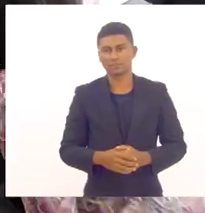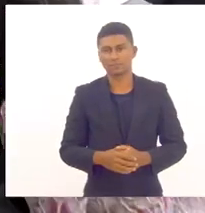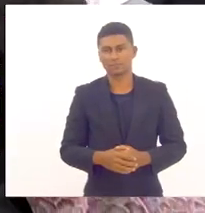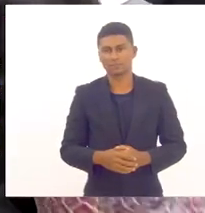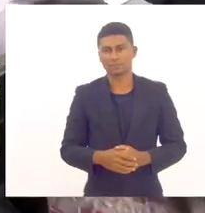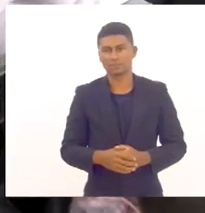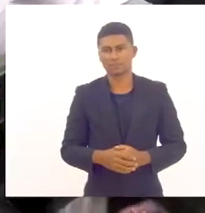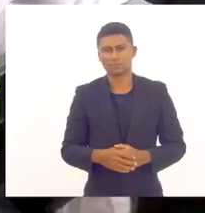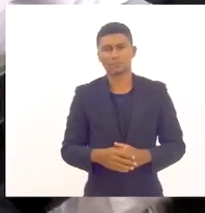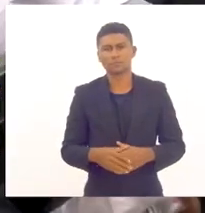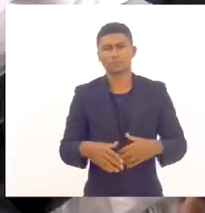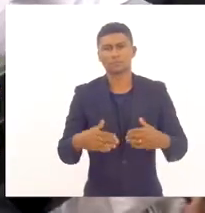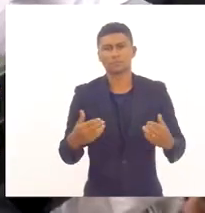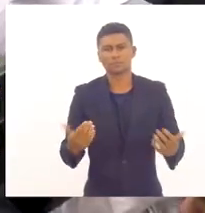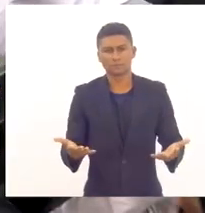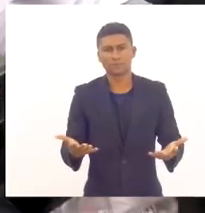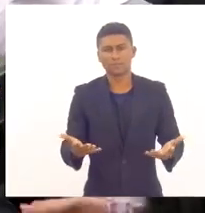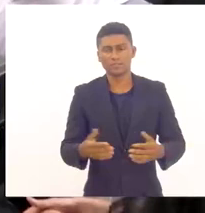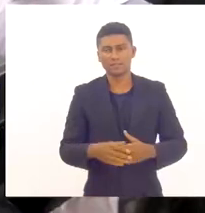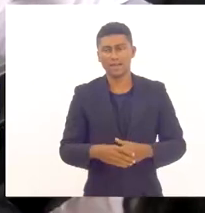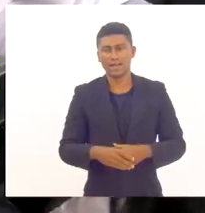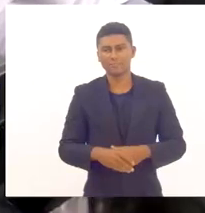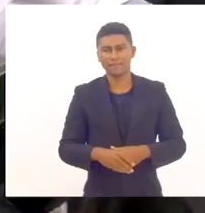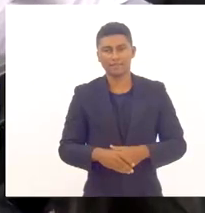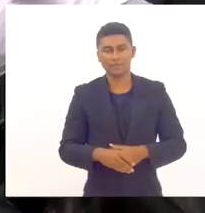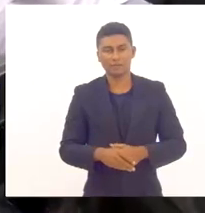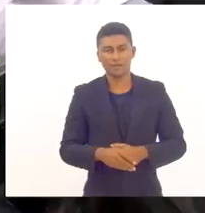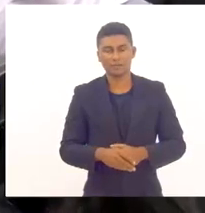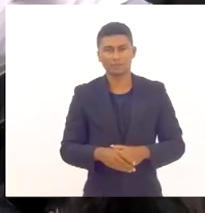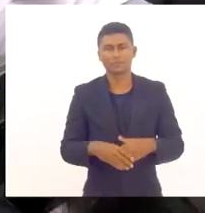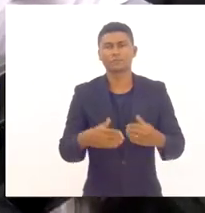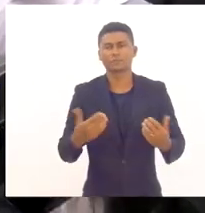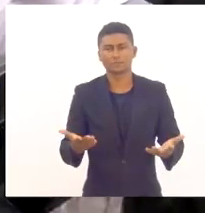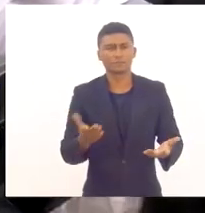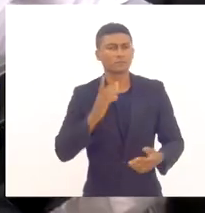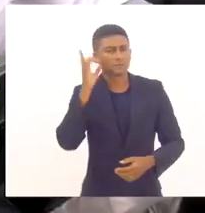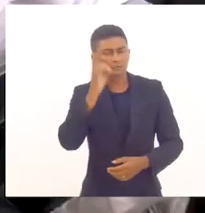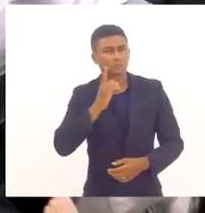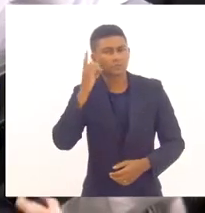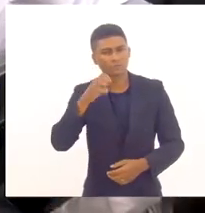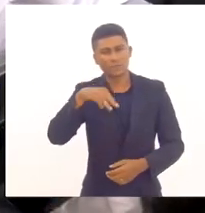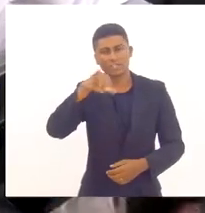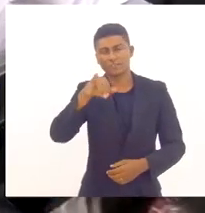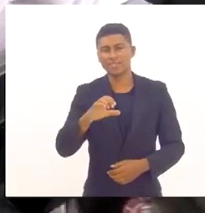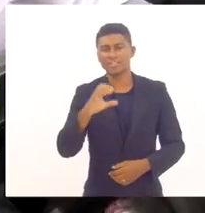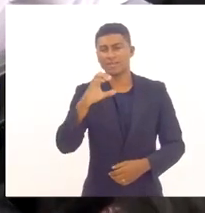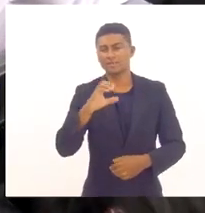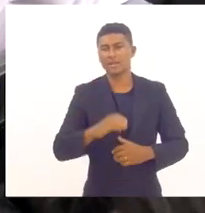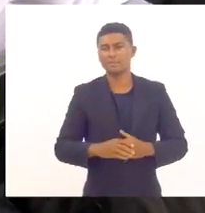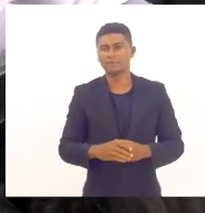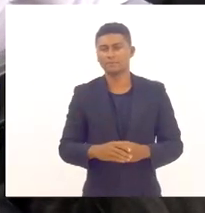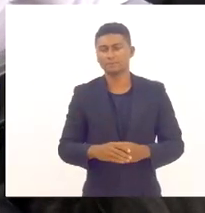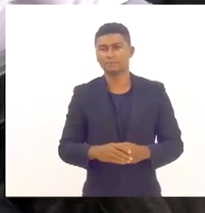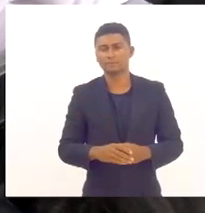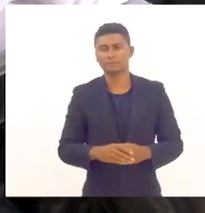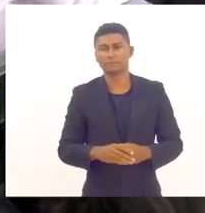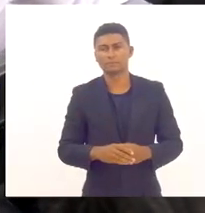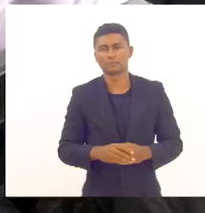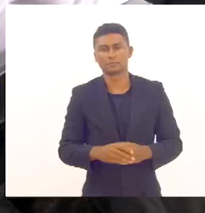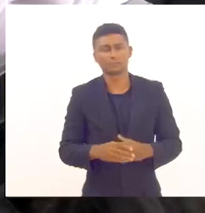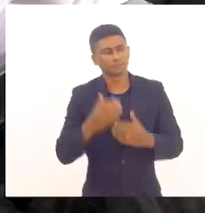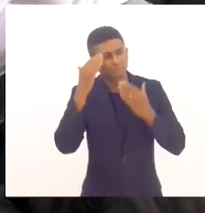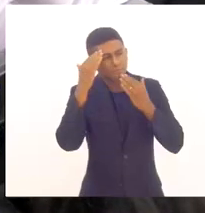Excelentíssimo senhor deputado Mick, um prazer e obrigado por essa audiência.